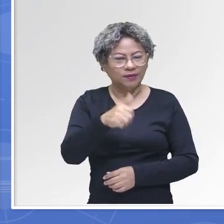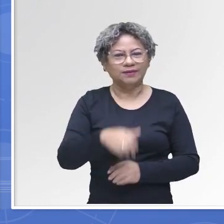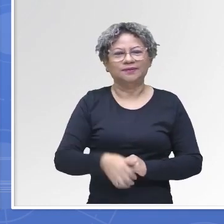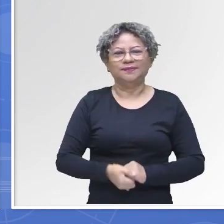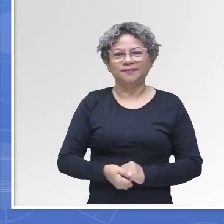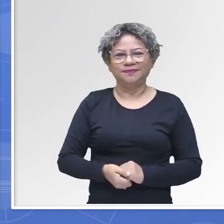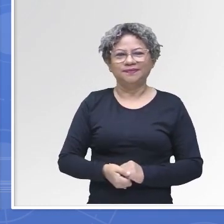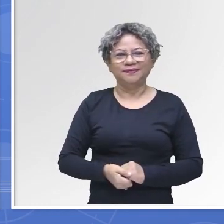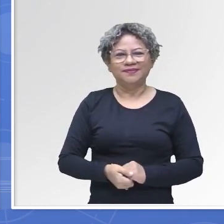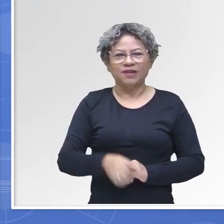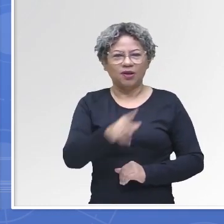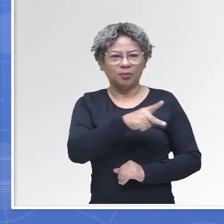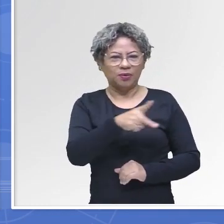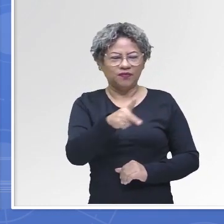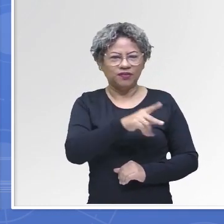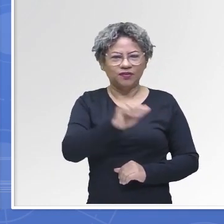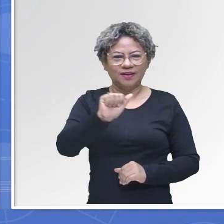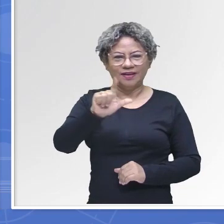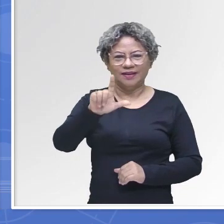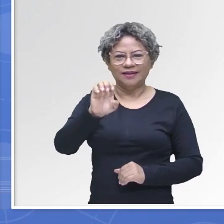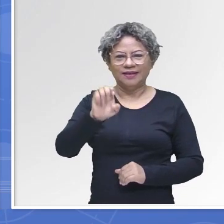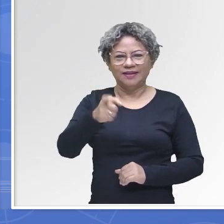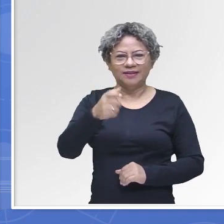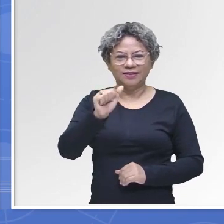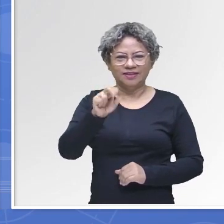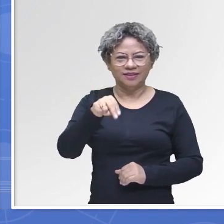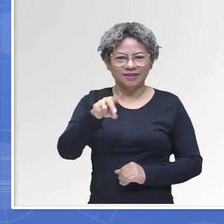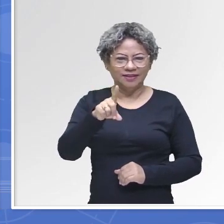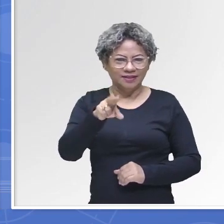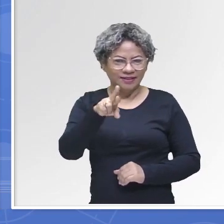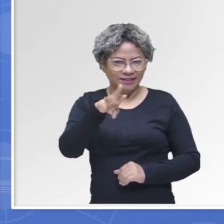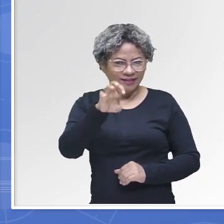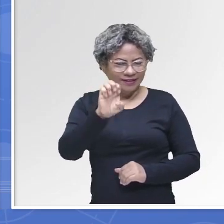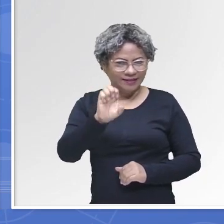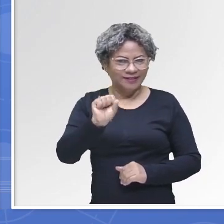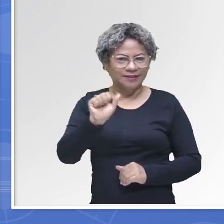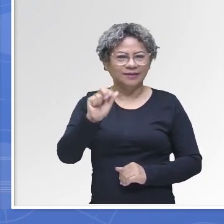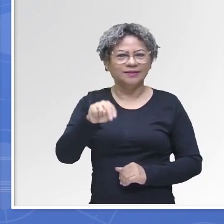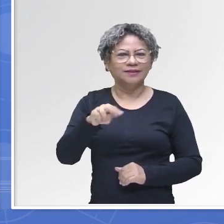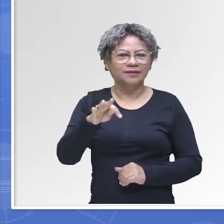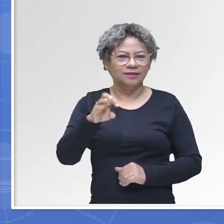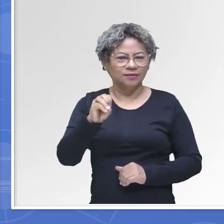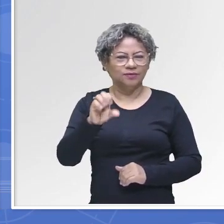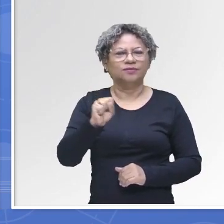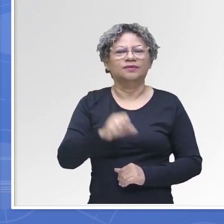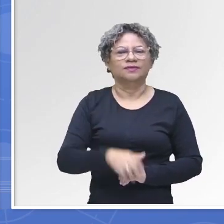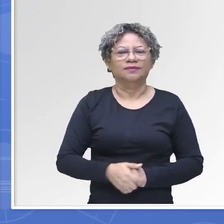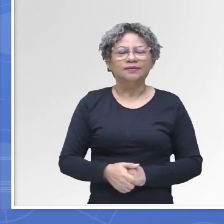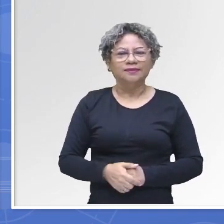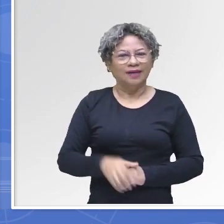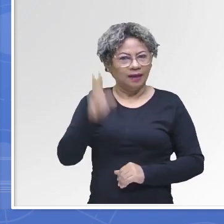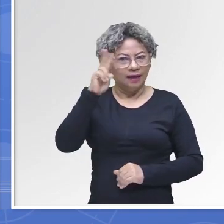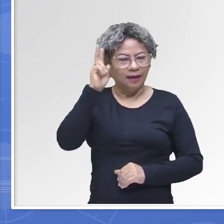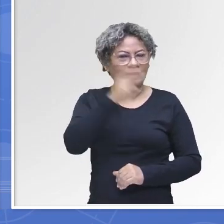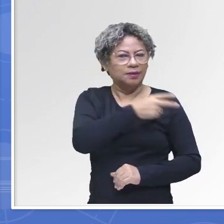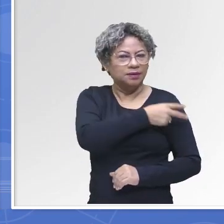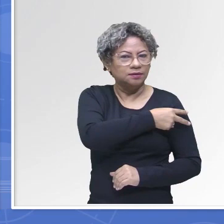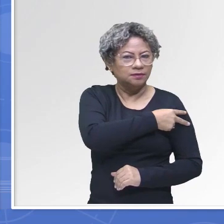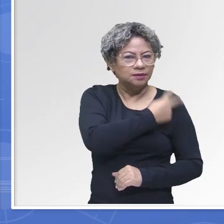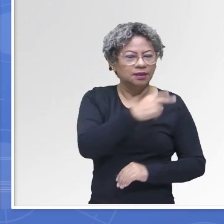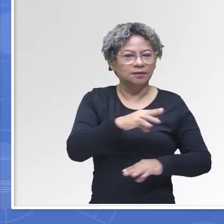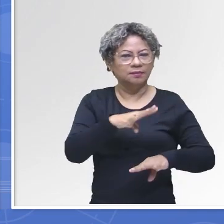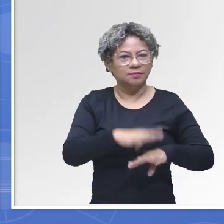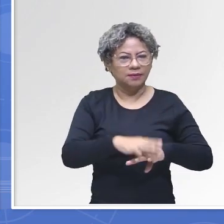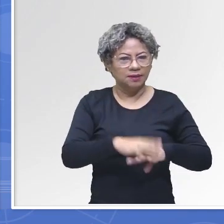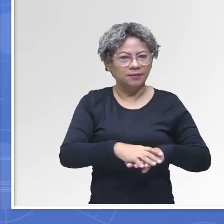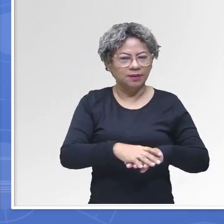professor Alexandre dos Santos. Então, olha só, segunda série do ensino médio matemática. Nossa